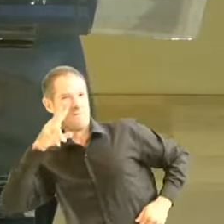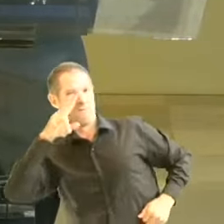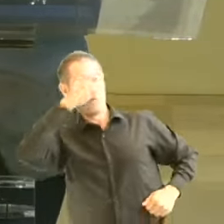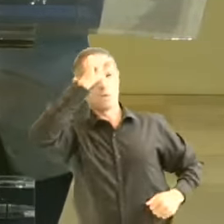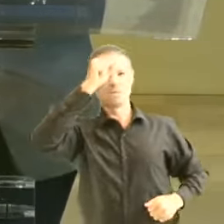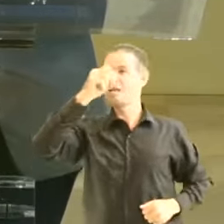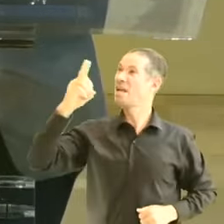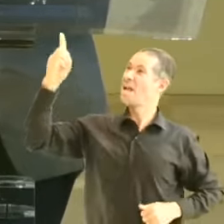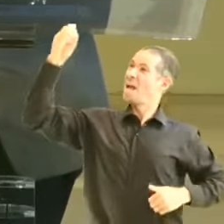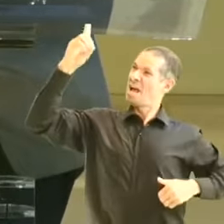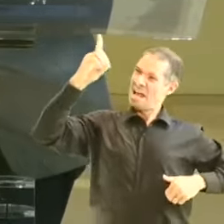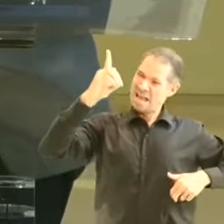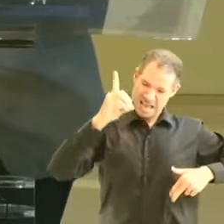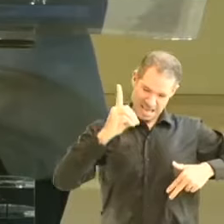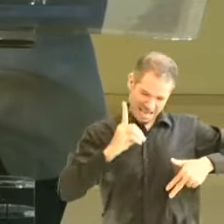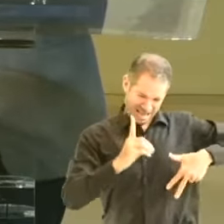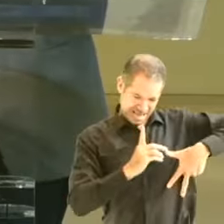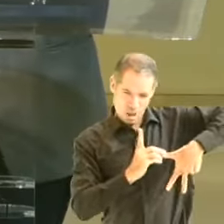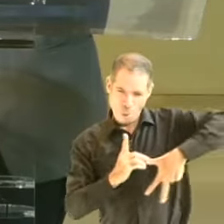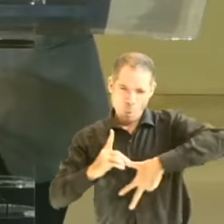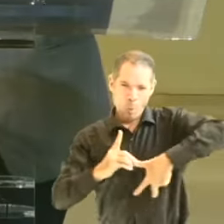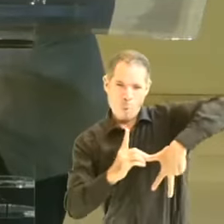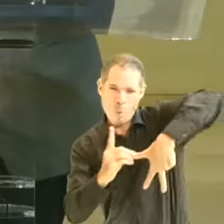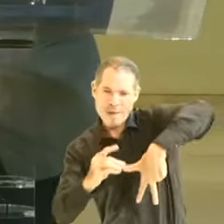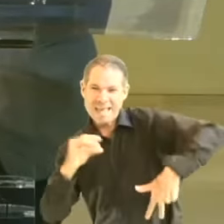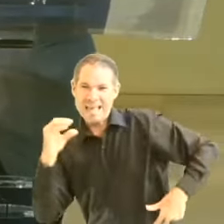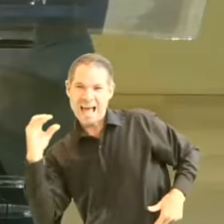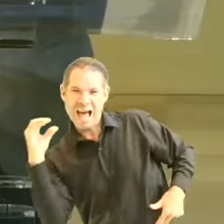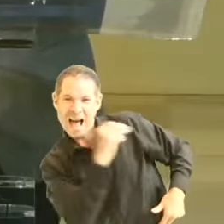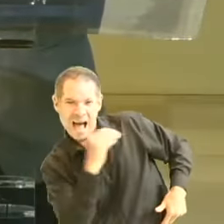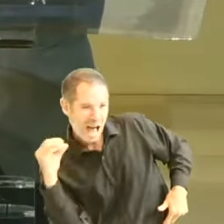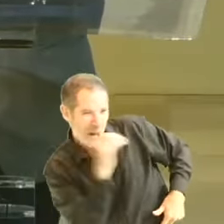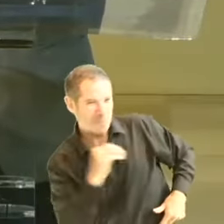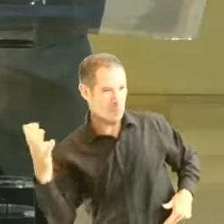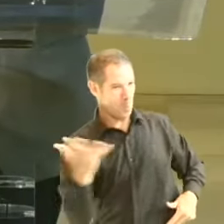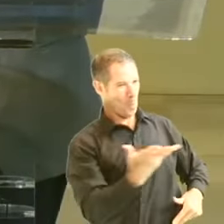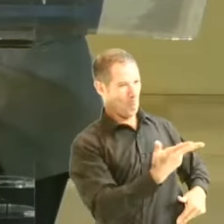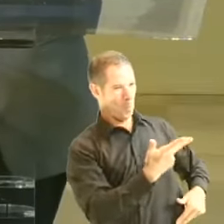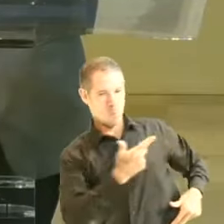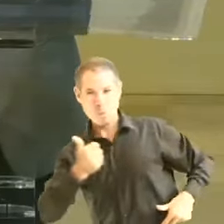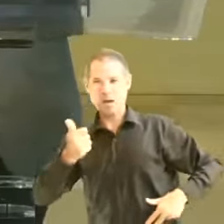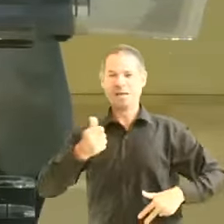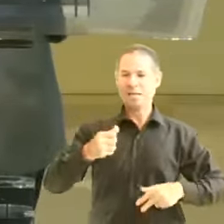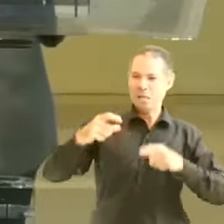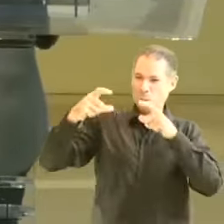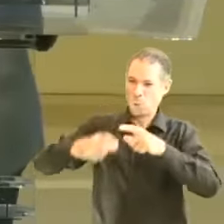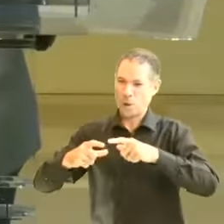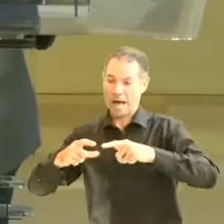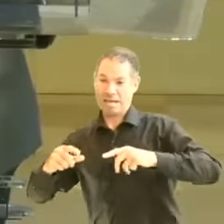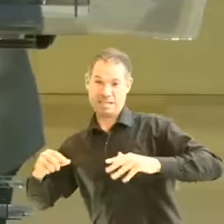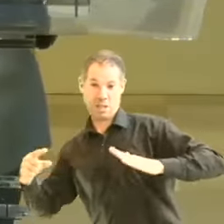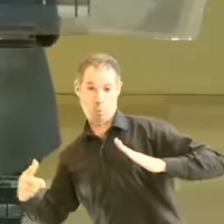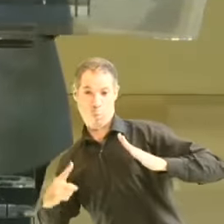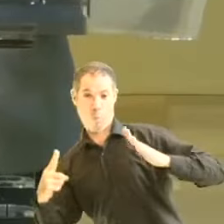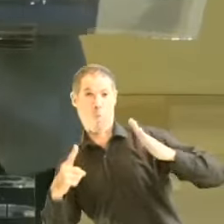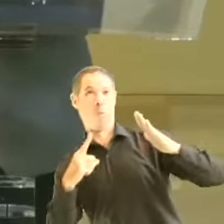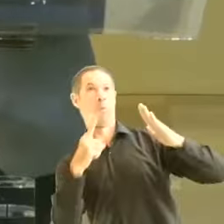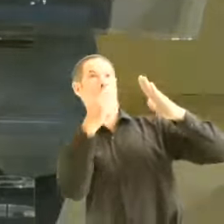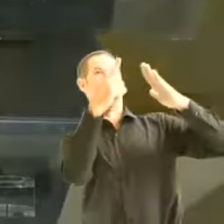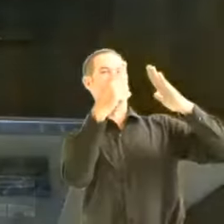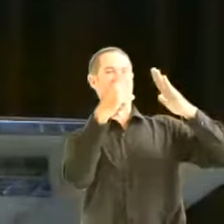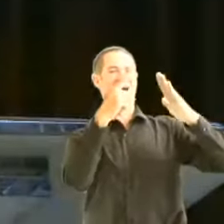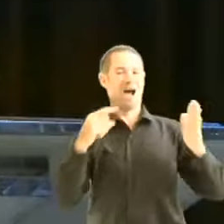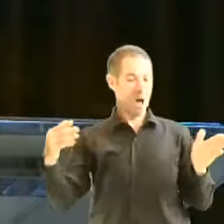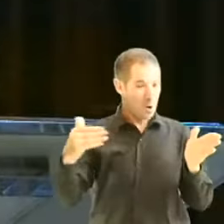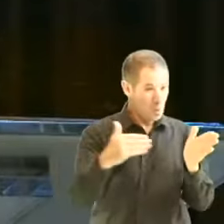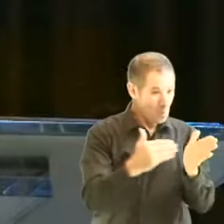faz os meus pés como os do cervo e faz-me andar em lugares altos. E aí a gente chega